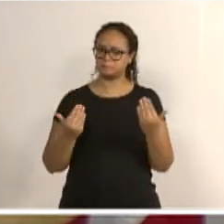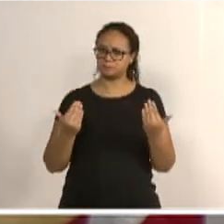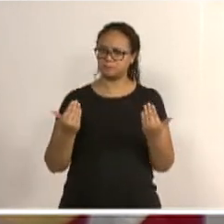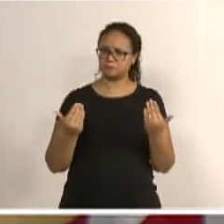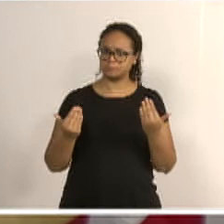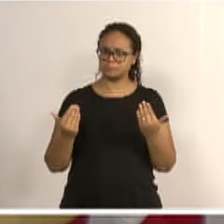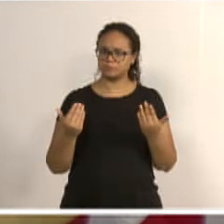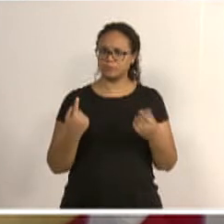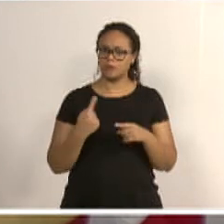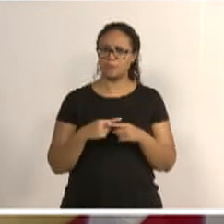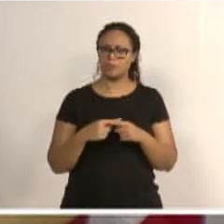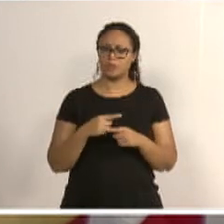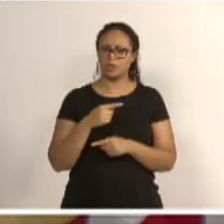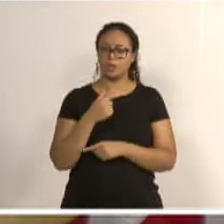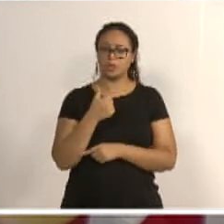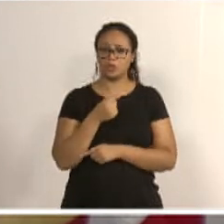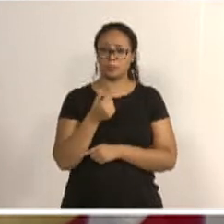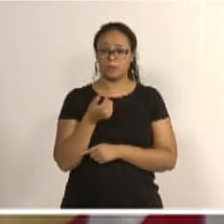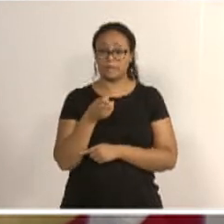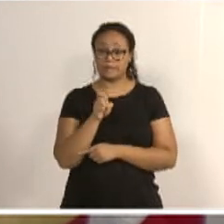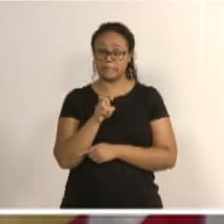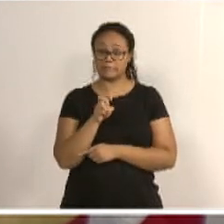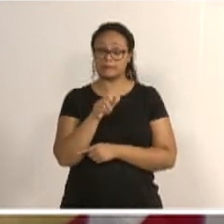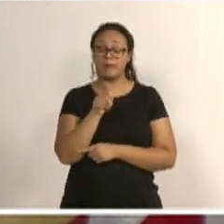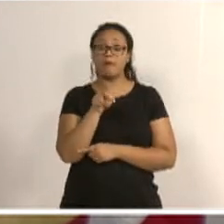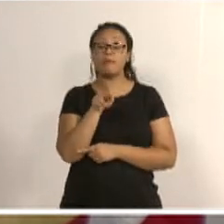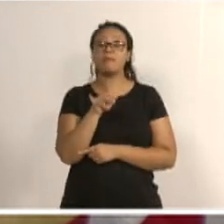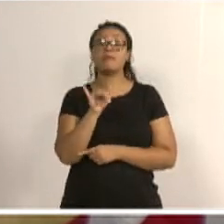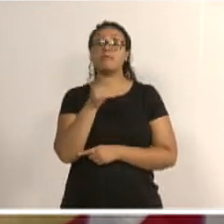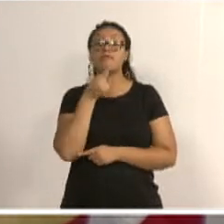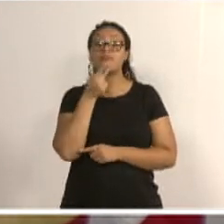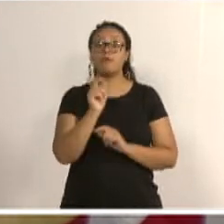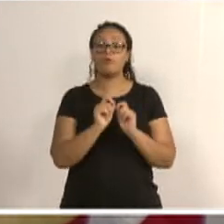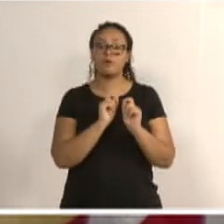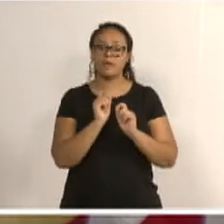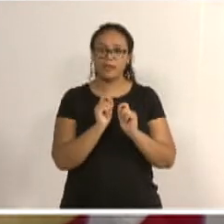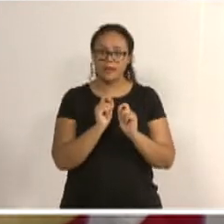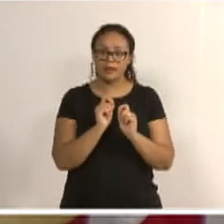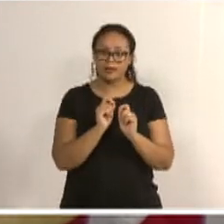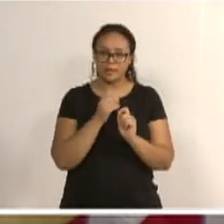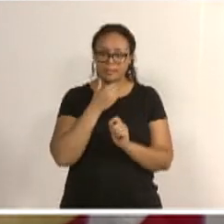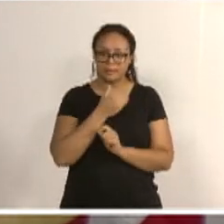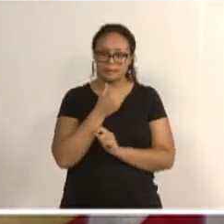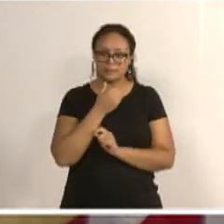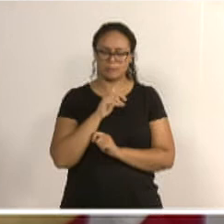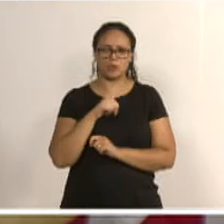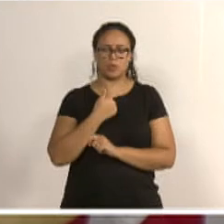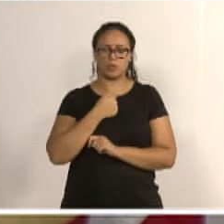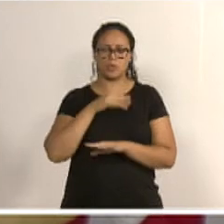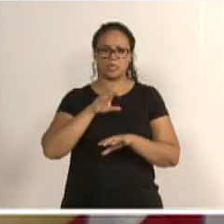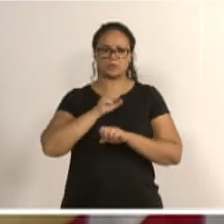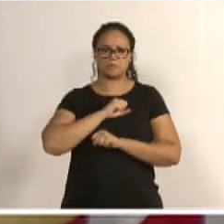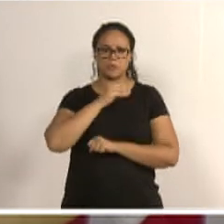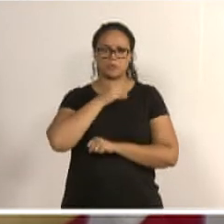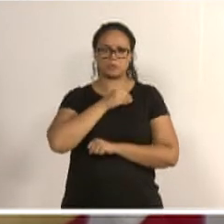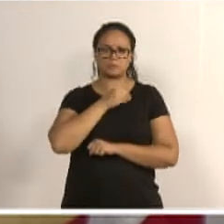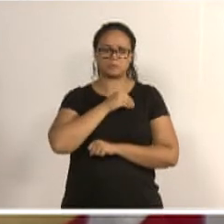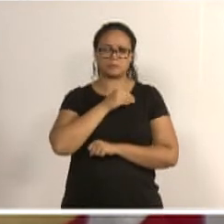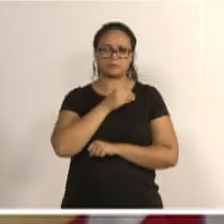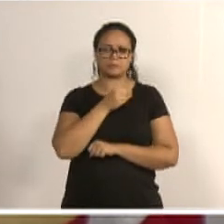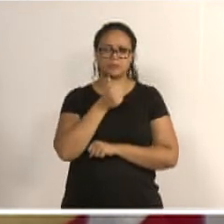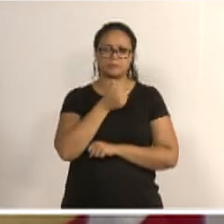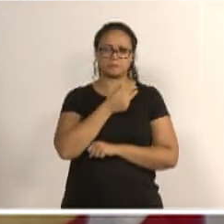mesmo seu Ari Gerber, abre aspas, falou o seguinte: a gente ficou sem 13º, sem